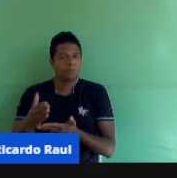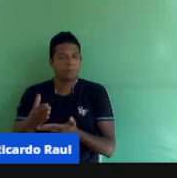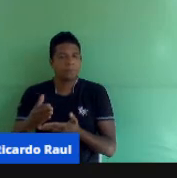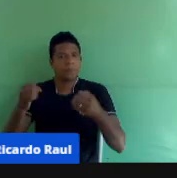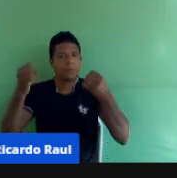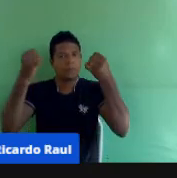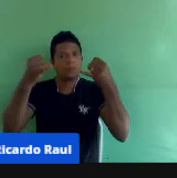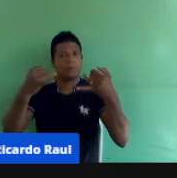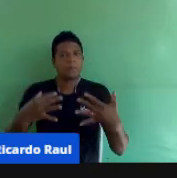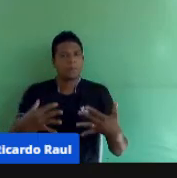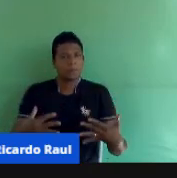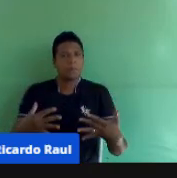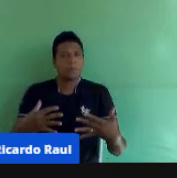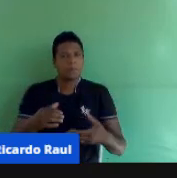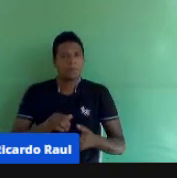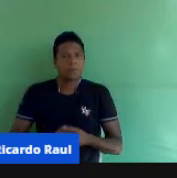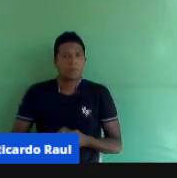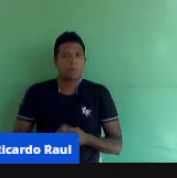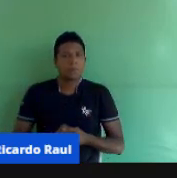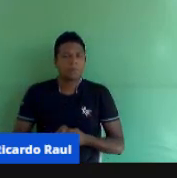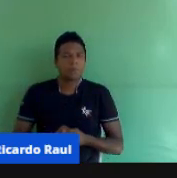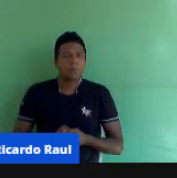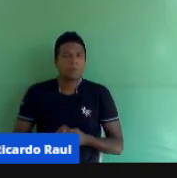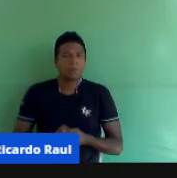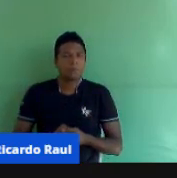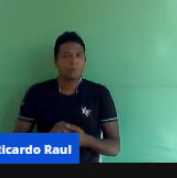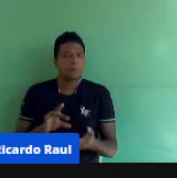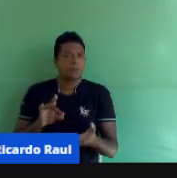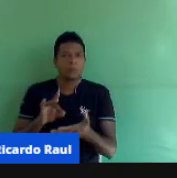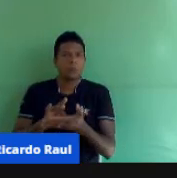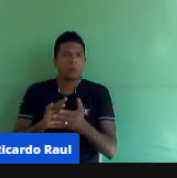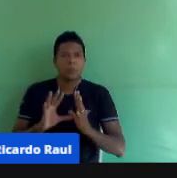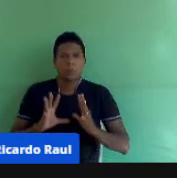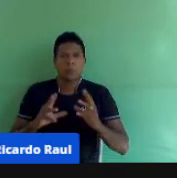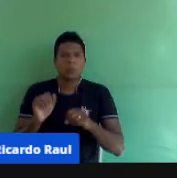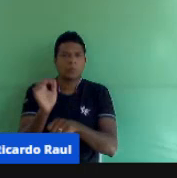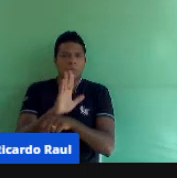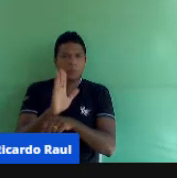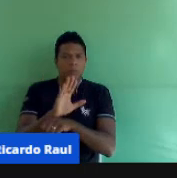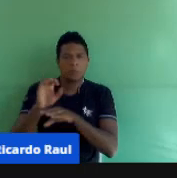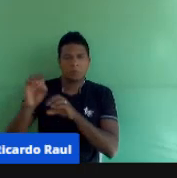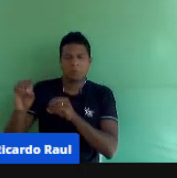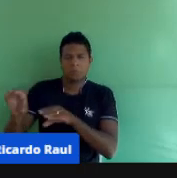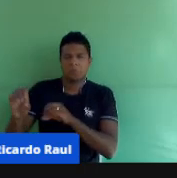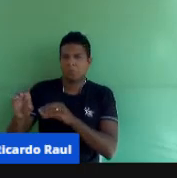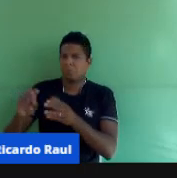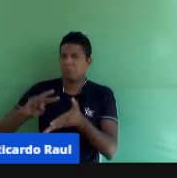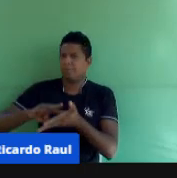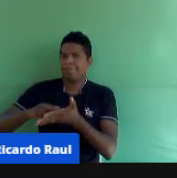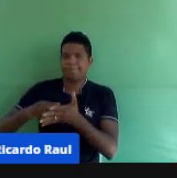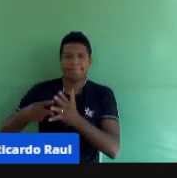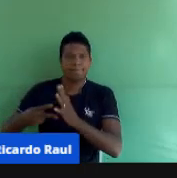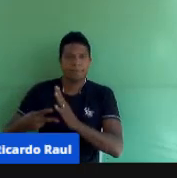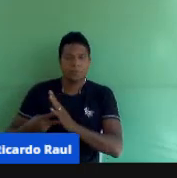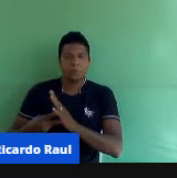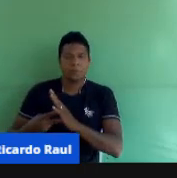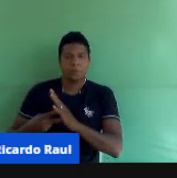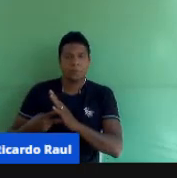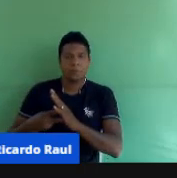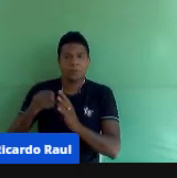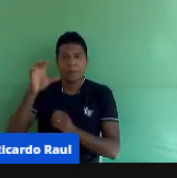com uma citação. Afirmar que todo filme educa não significa que toda